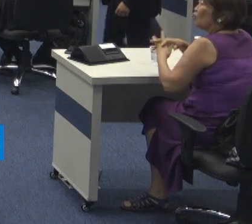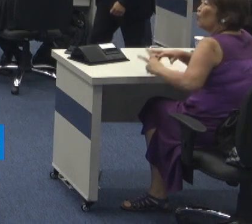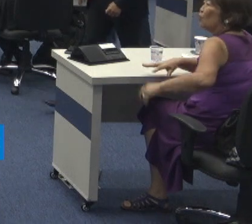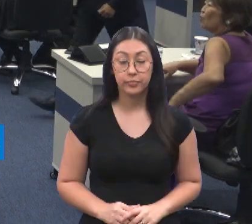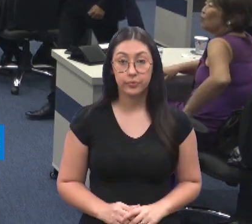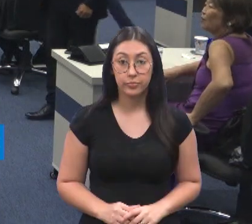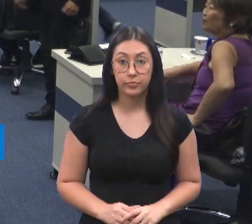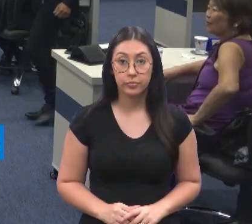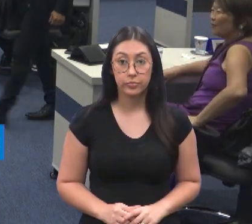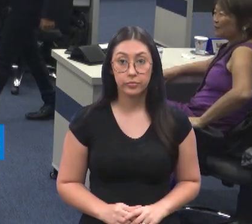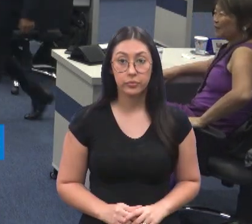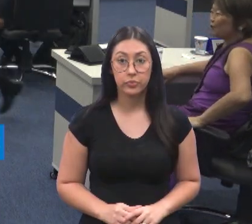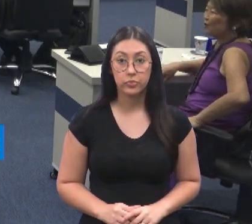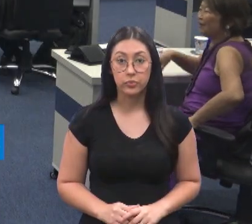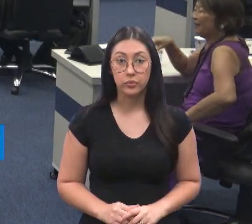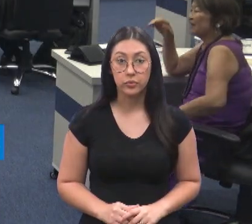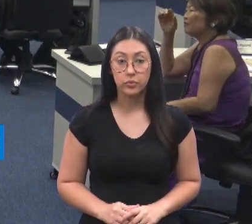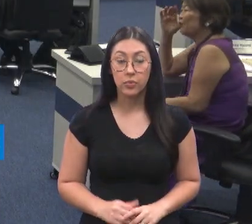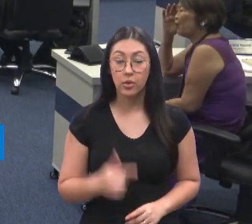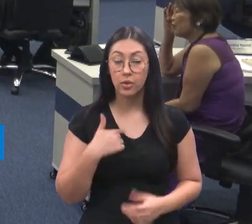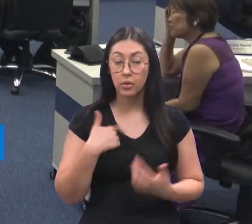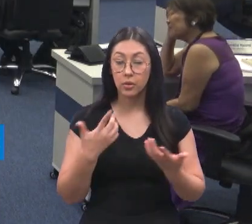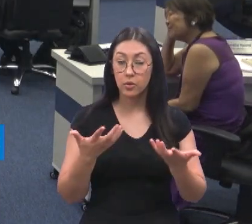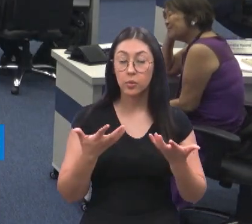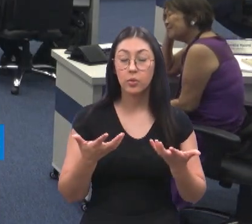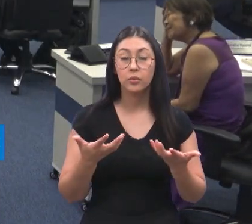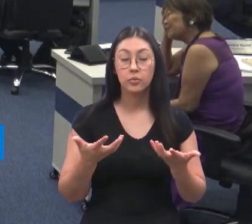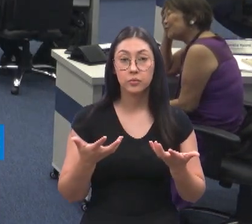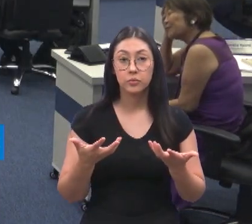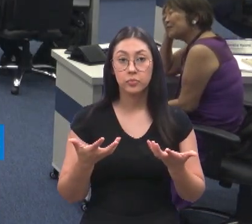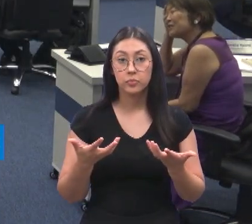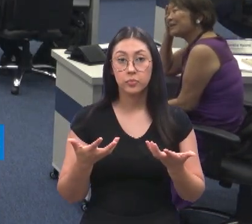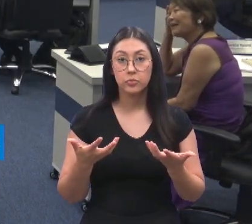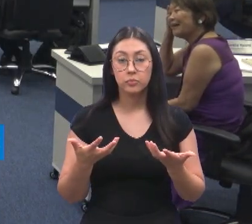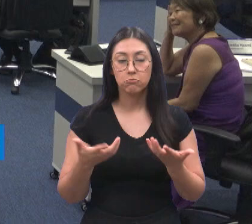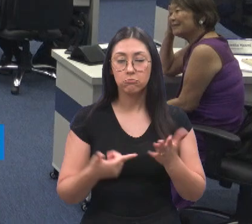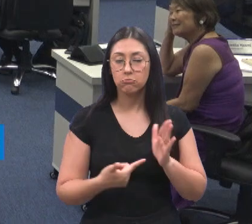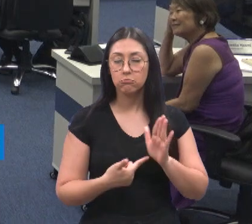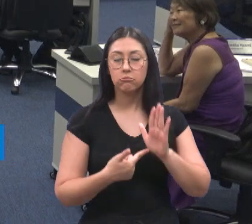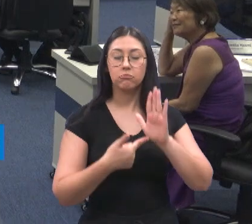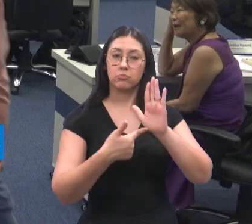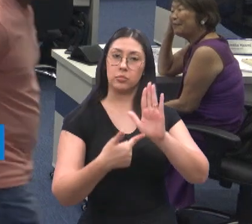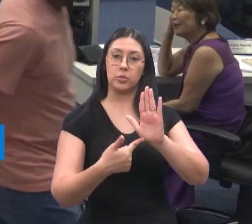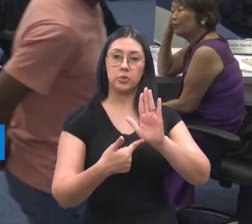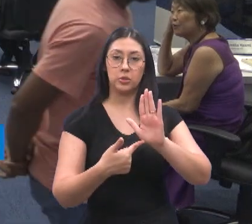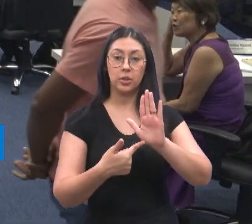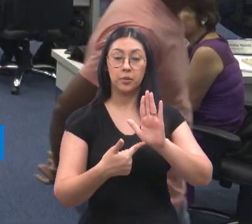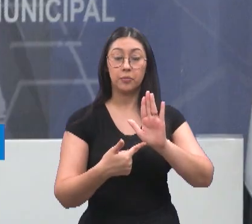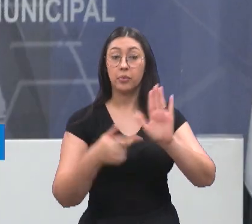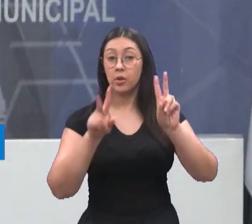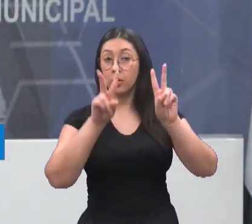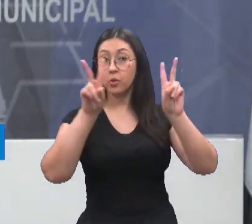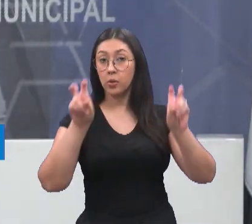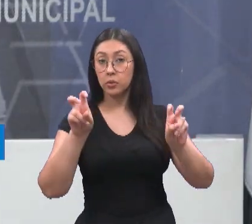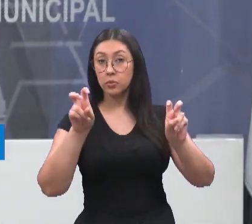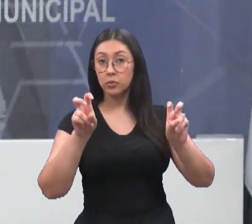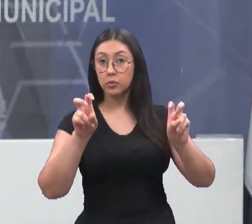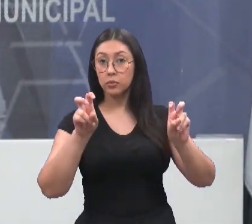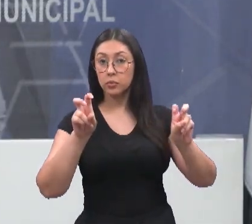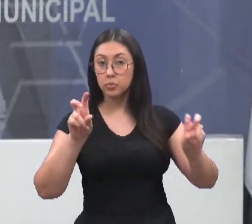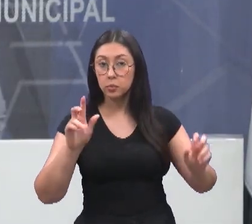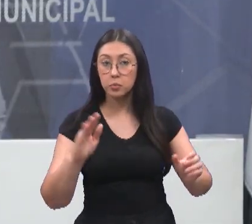Senhores, eu quero destacar aqui, a respeito desse processo,